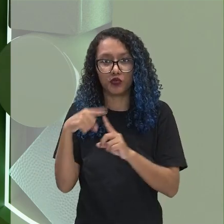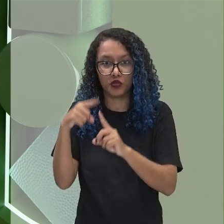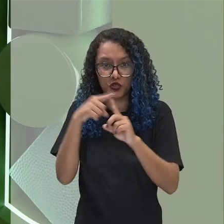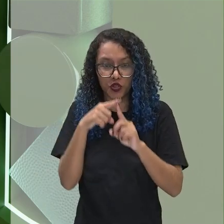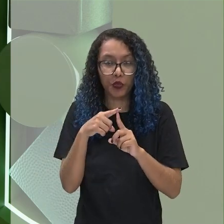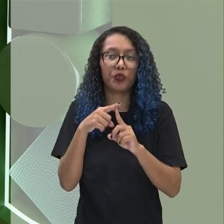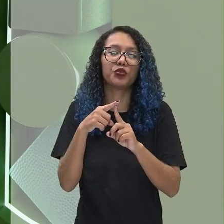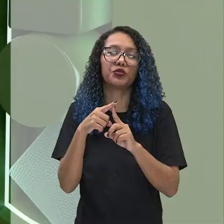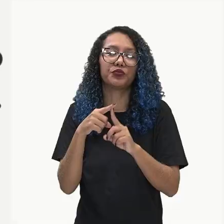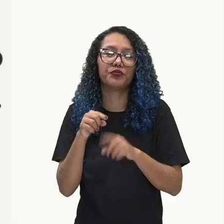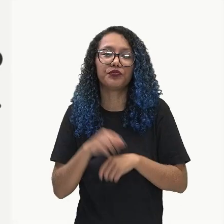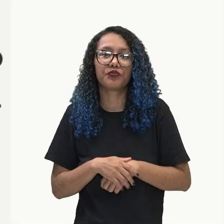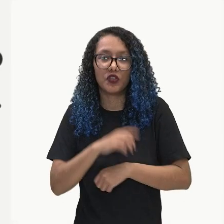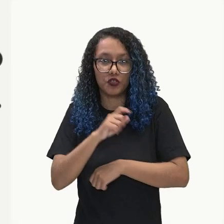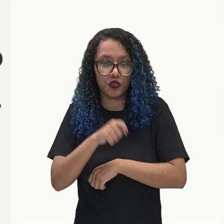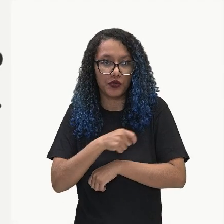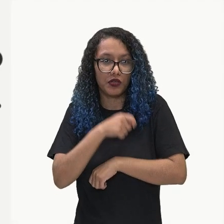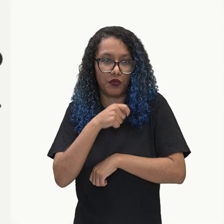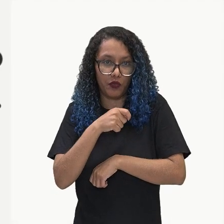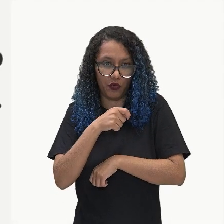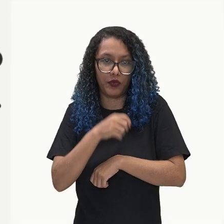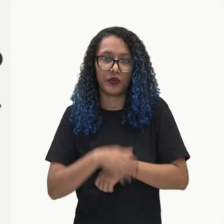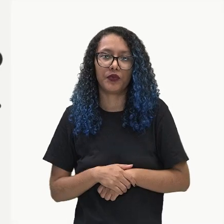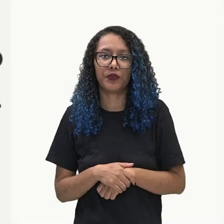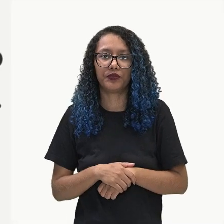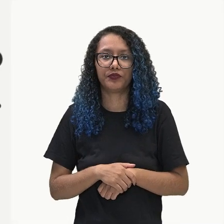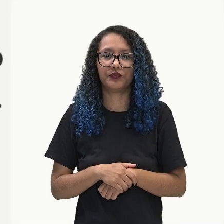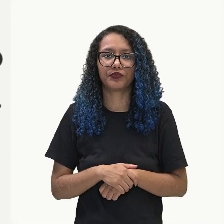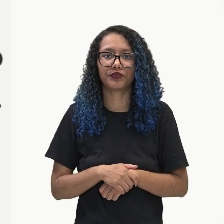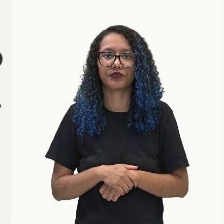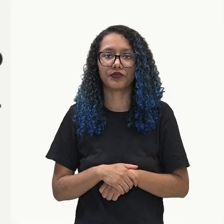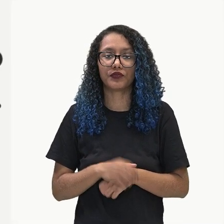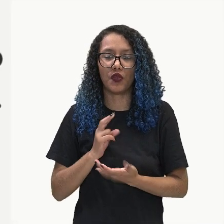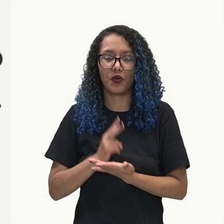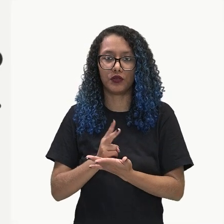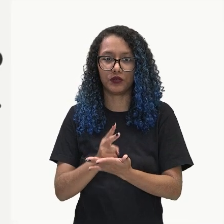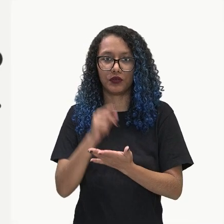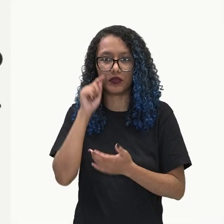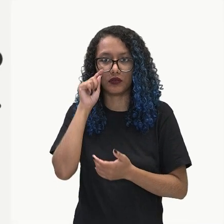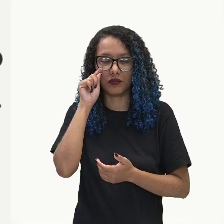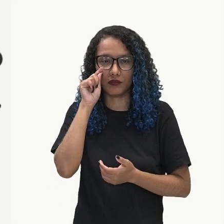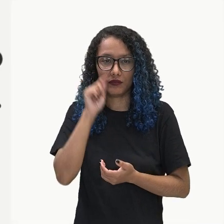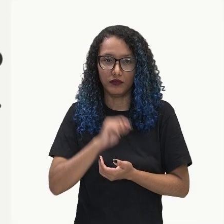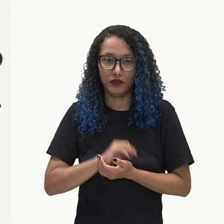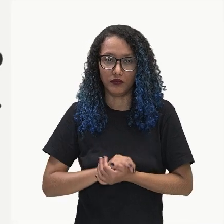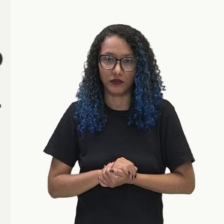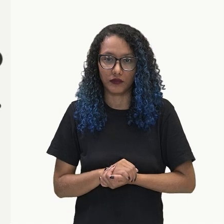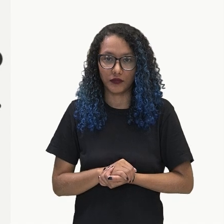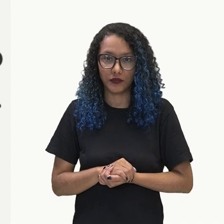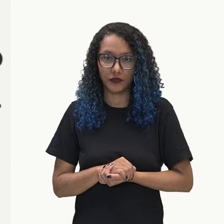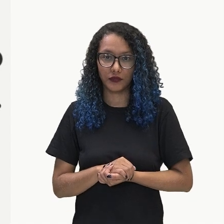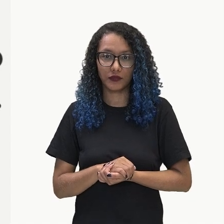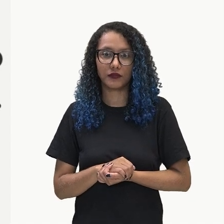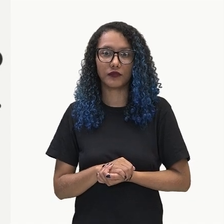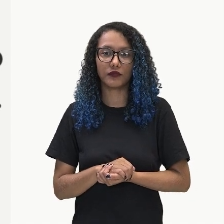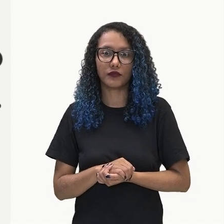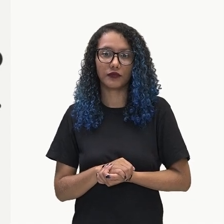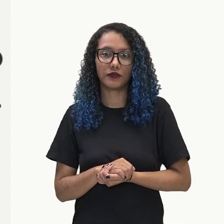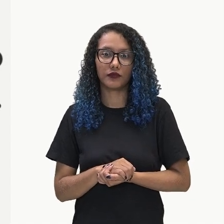Vamos lá dar seguimento. Então, as escalas termométricas, elas